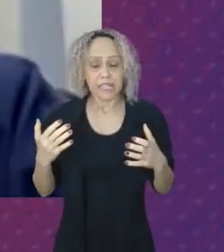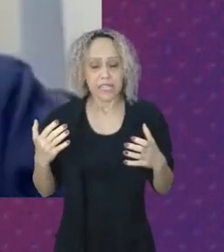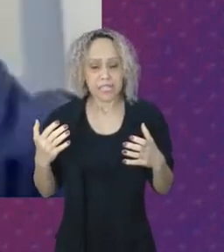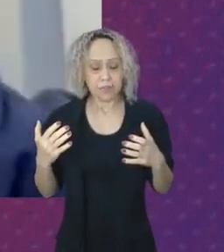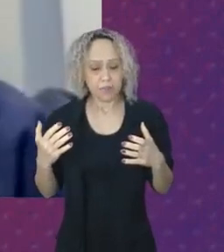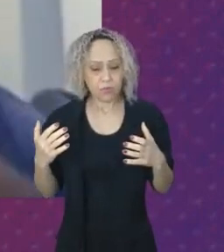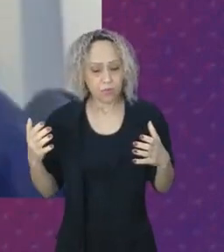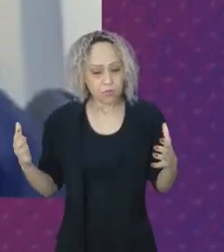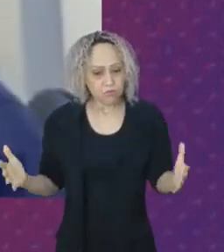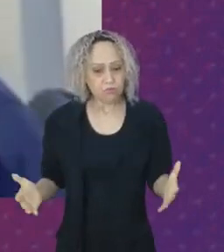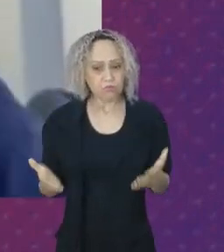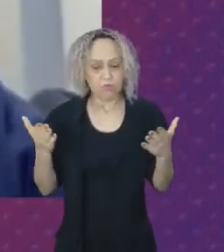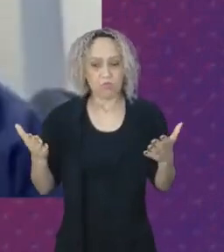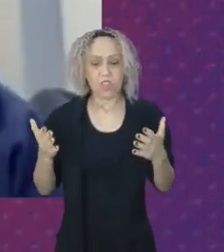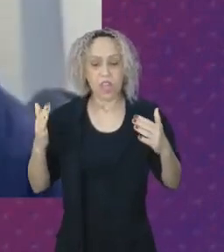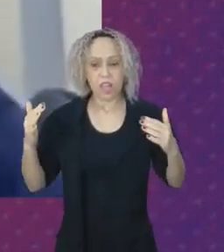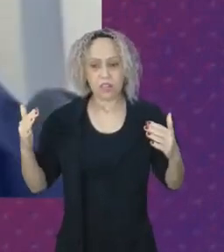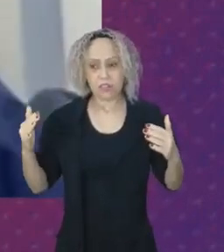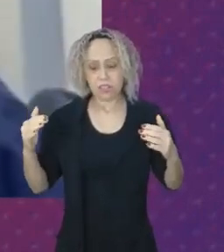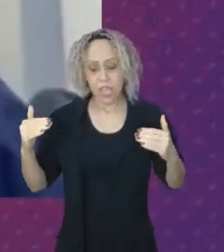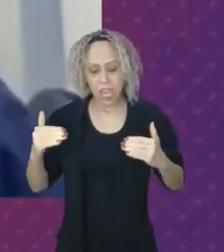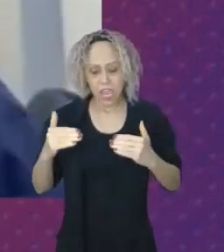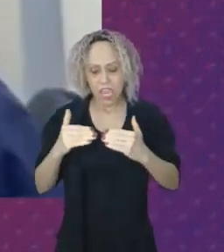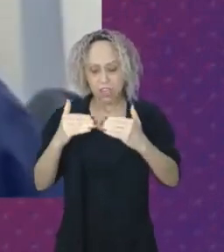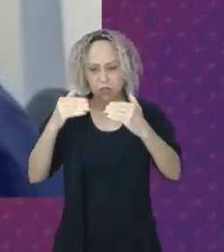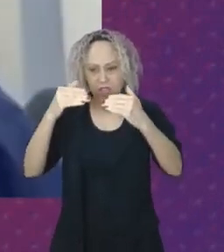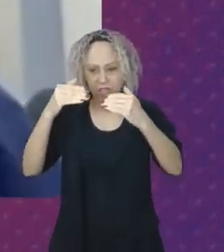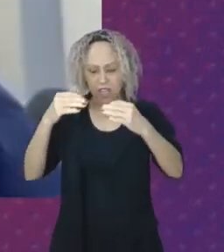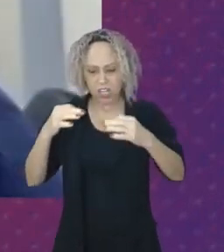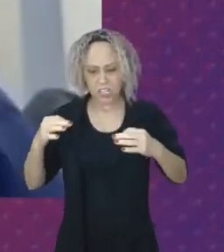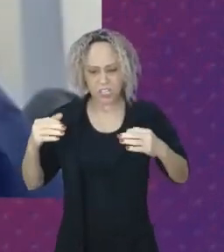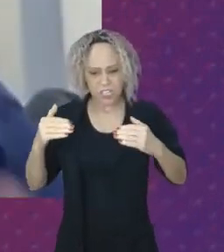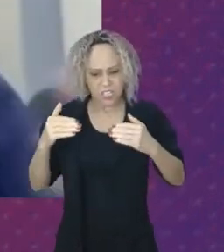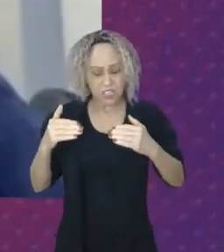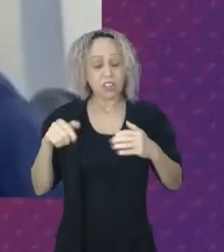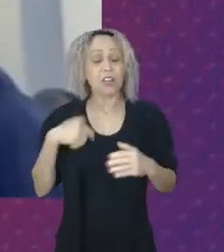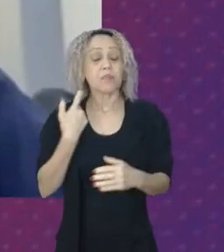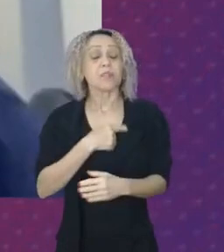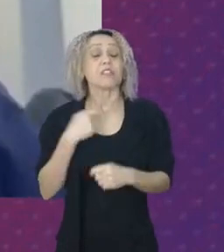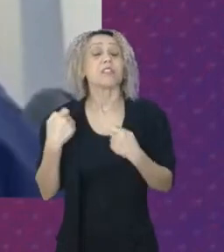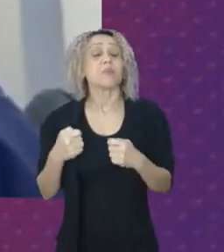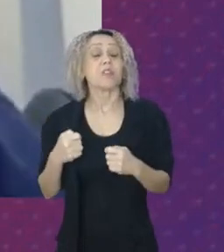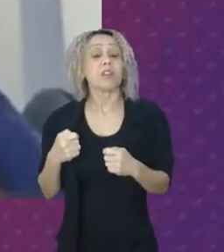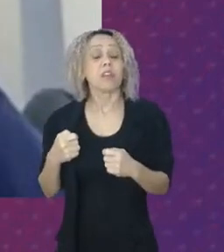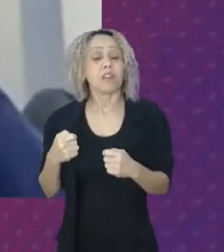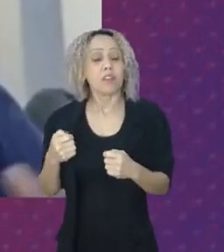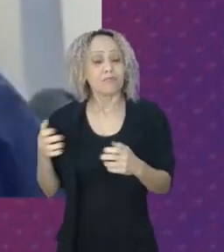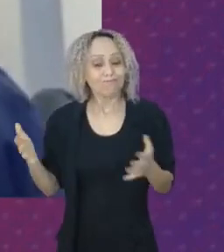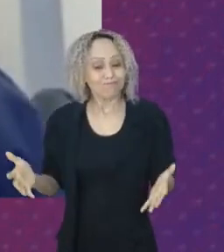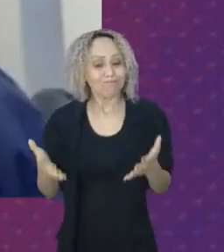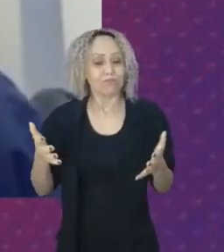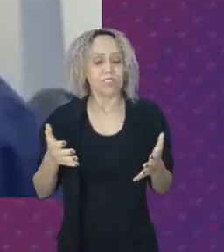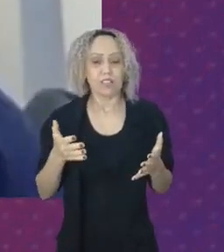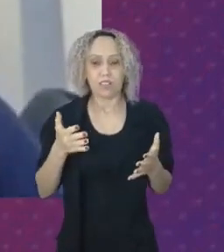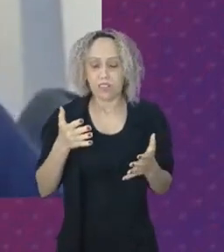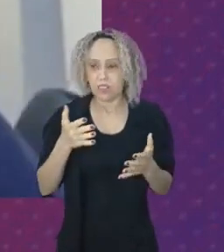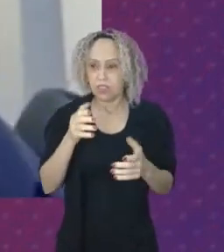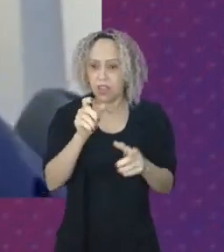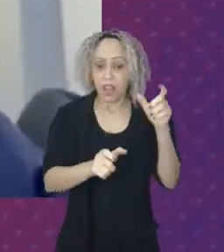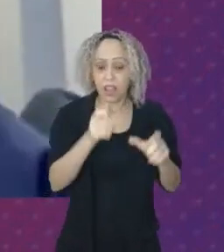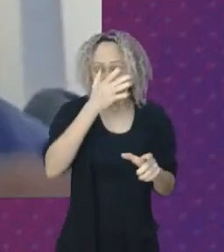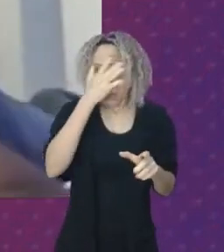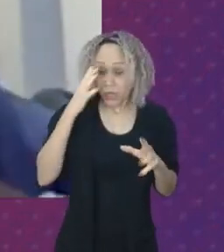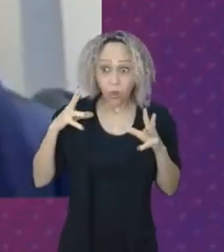compensação. Além do Fundeb, que foi um mecanismo importantíssimo, por exemplo, para regiões do nosso país, para municípios